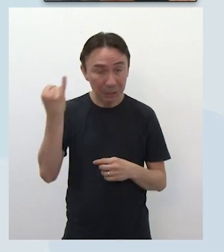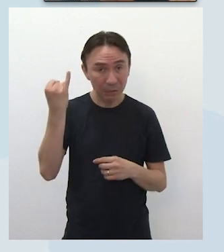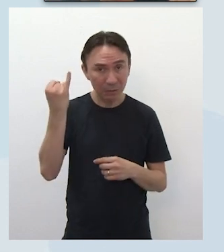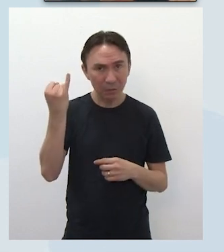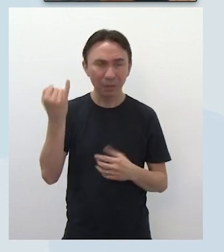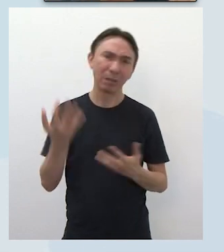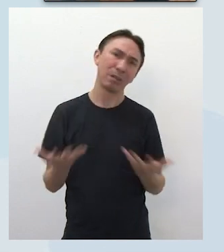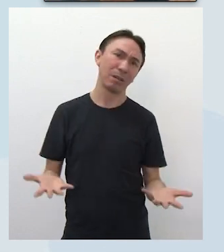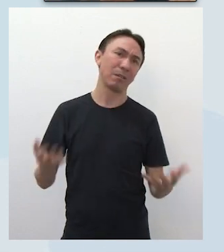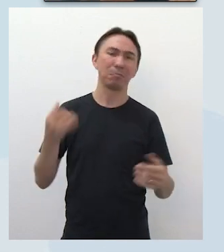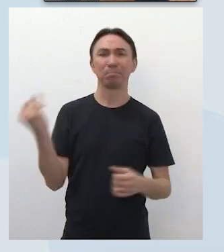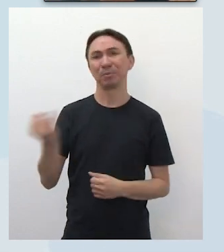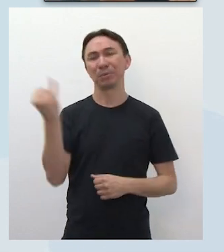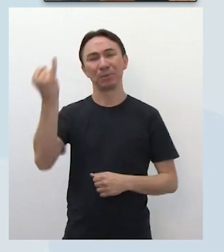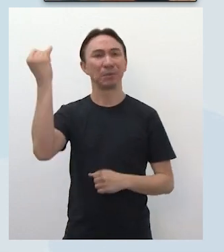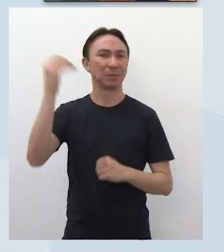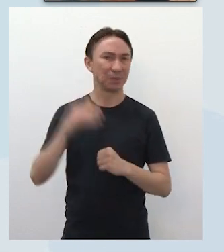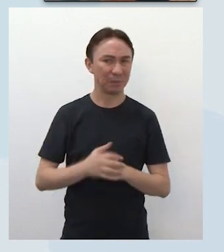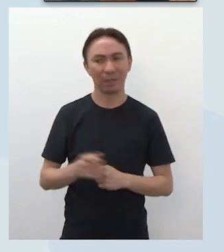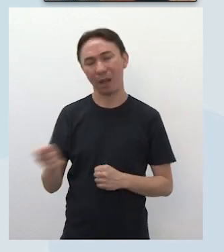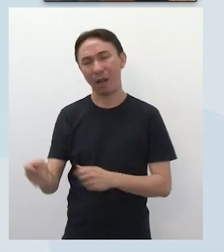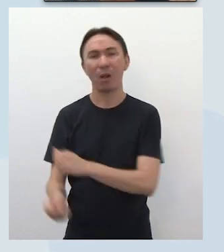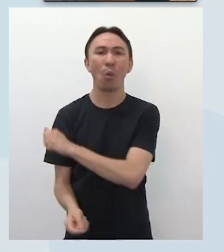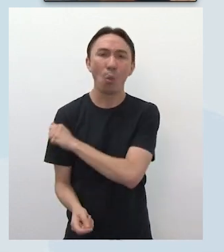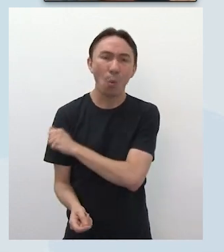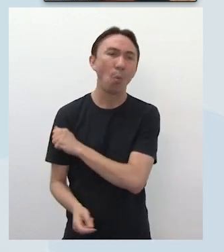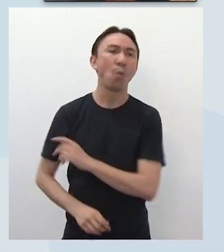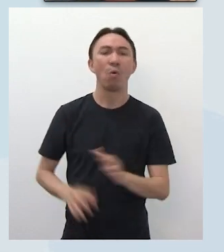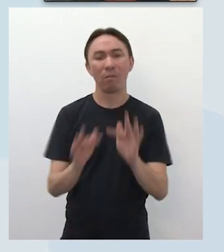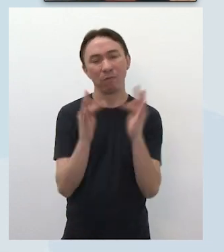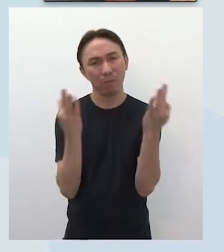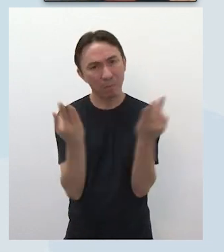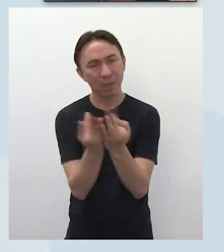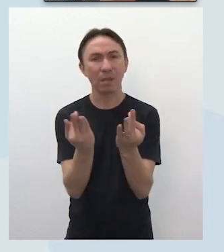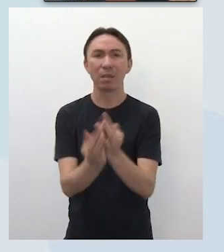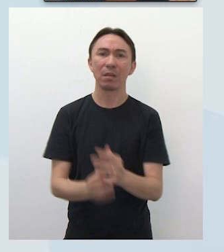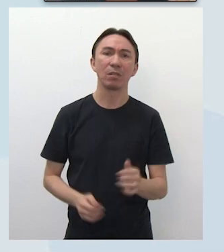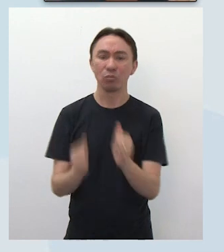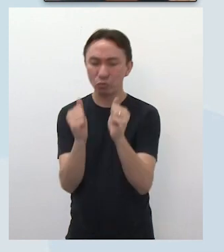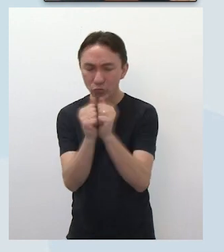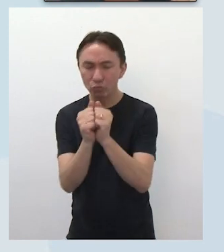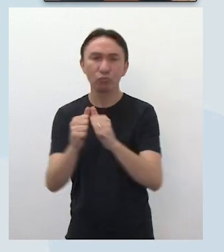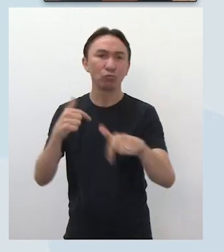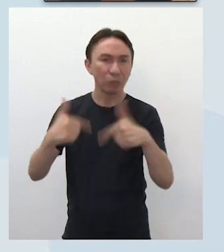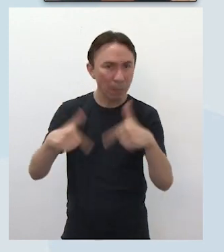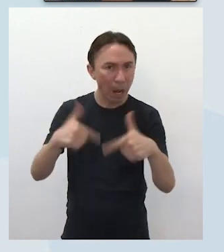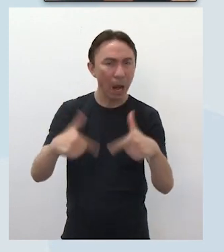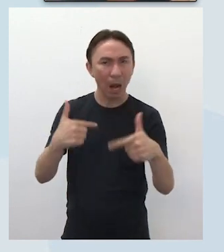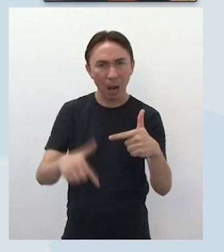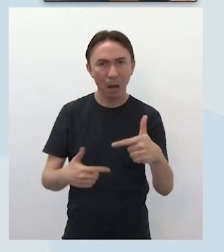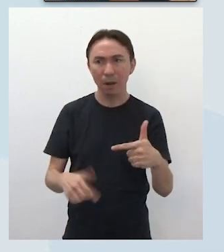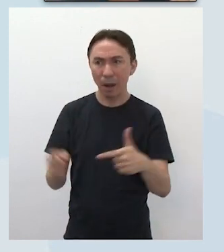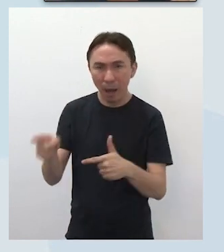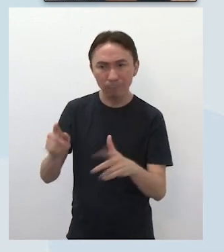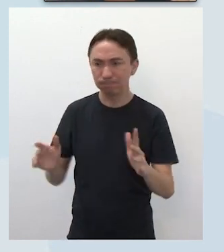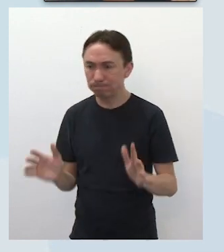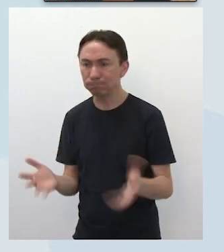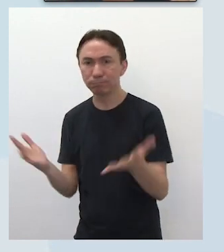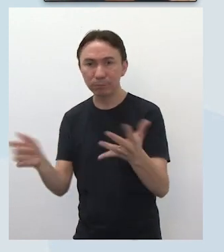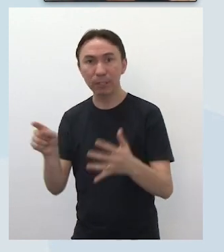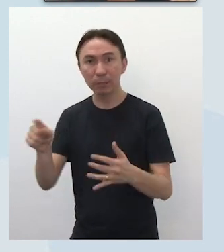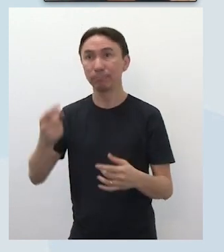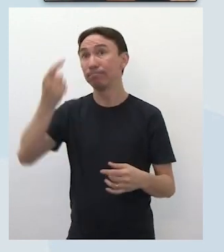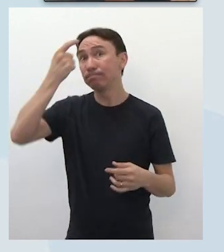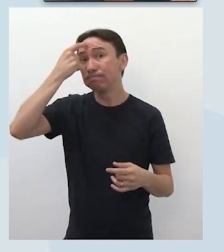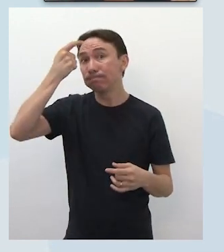dos nossos estudantes, dos nossos familiares, dos nossos colegas de trabalho, é sempre muito positivo. Mas quando a gente